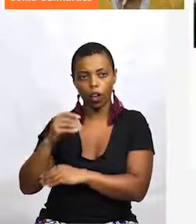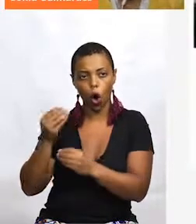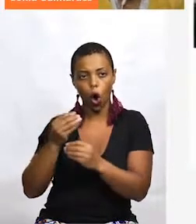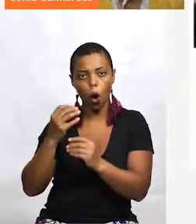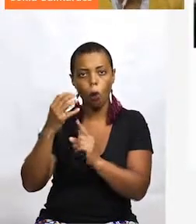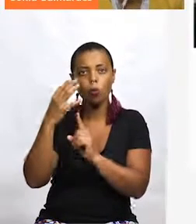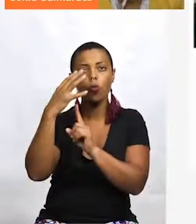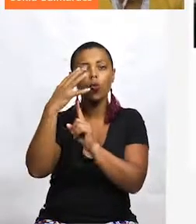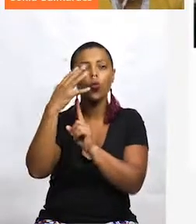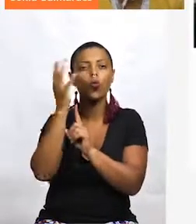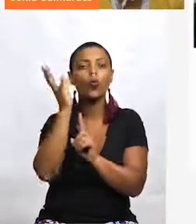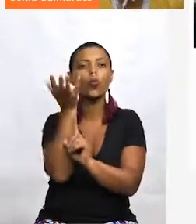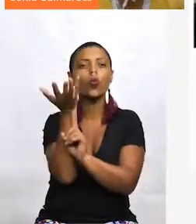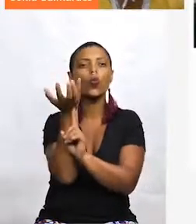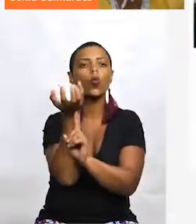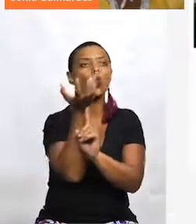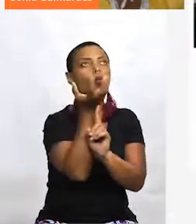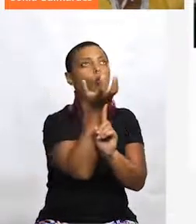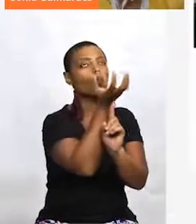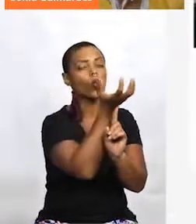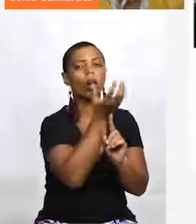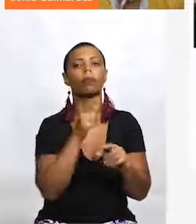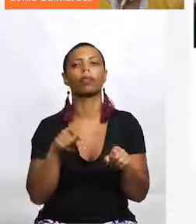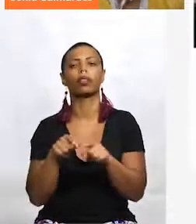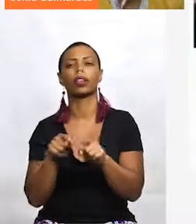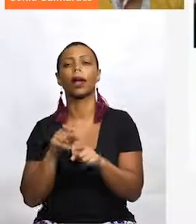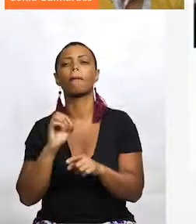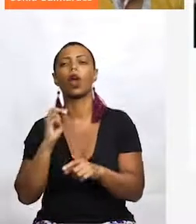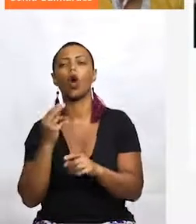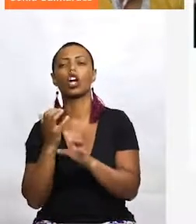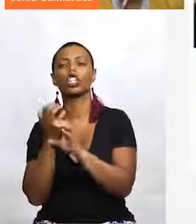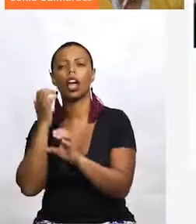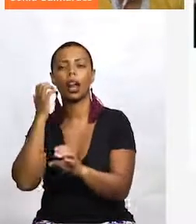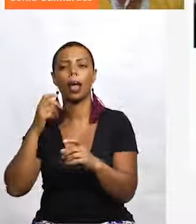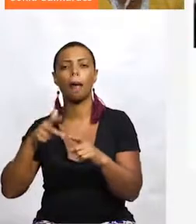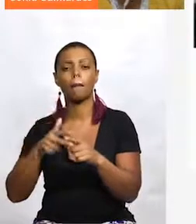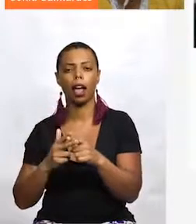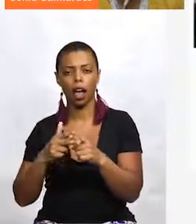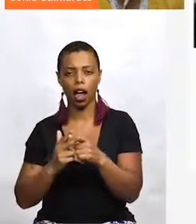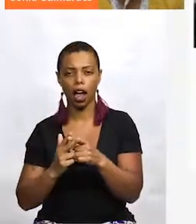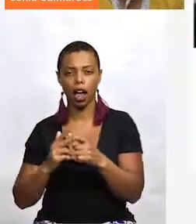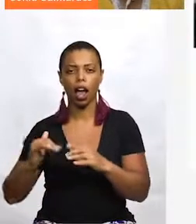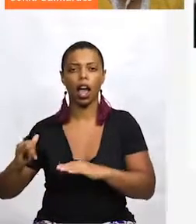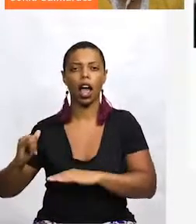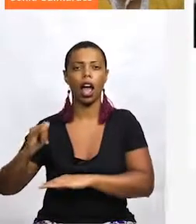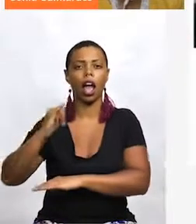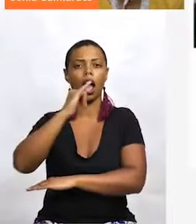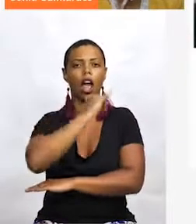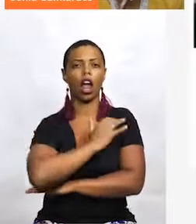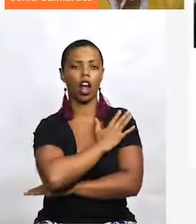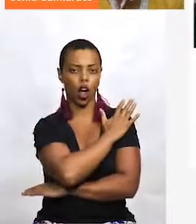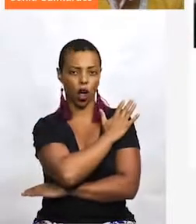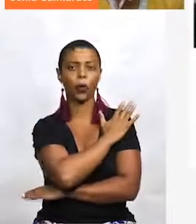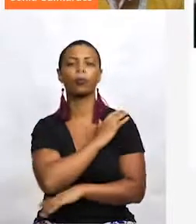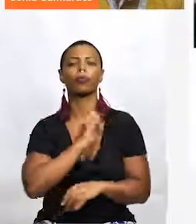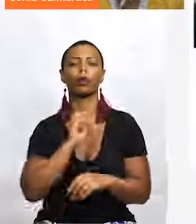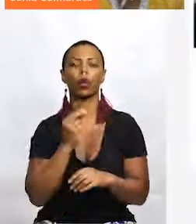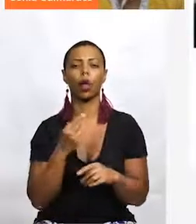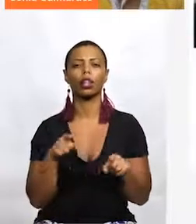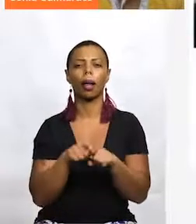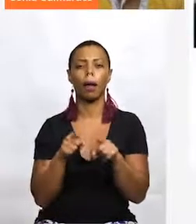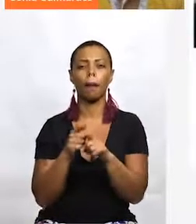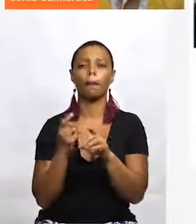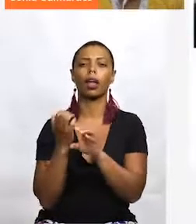satélites, engenharia mecânica de aeronáutica para aviões, engenharia civil ou estrutura aeronáutica para construção